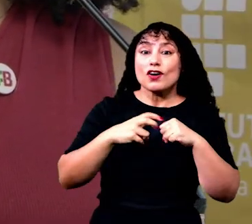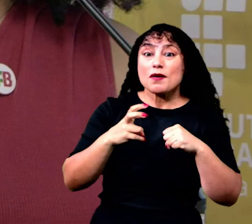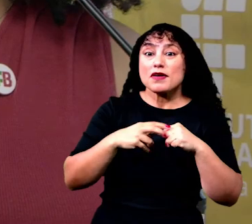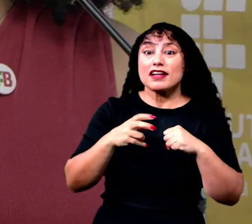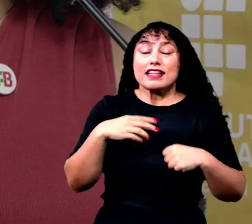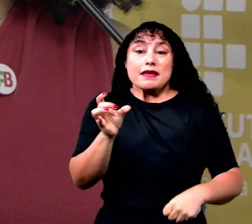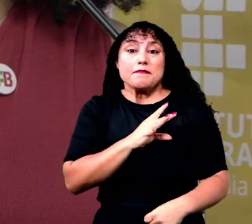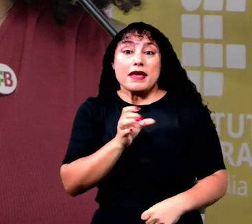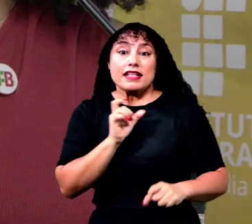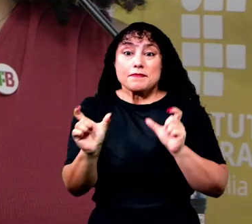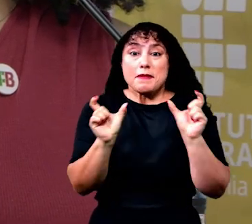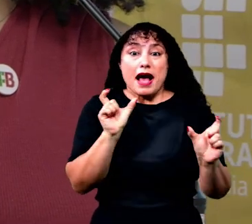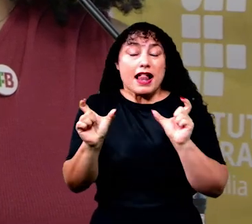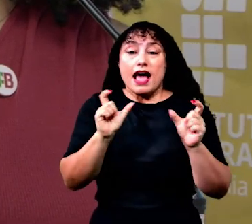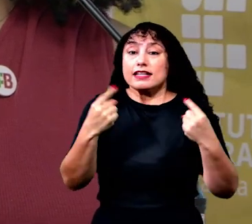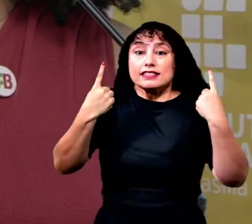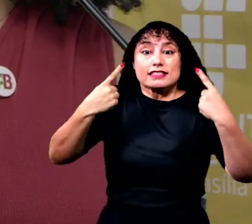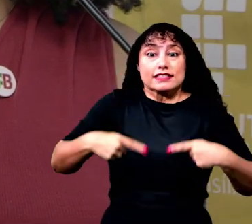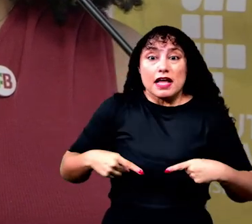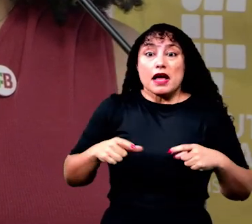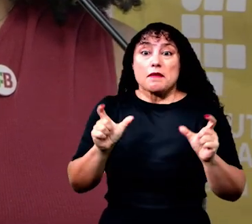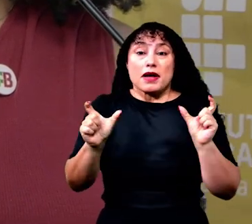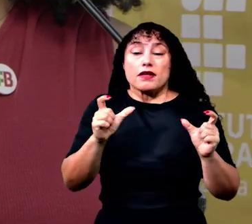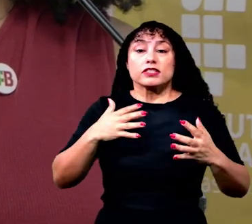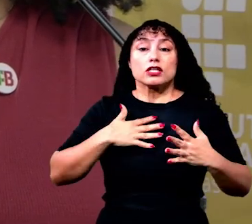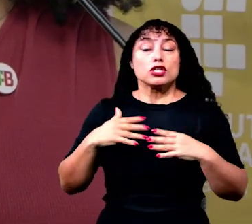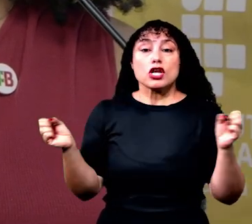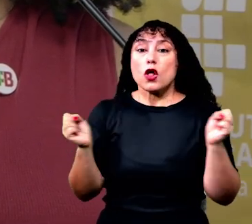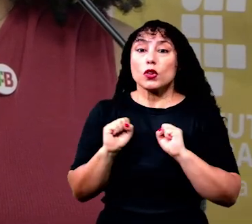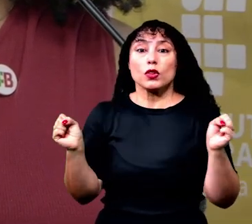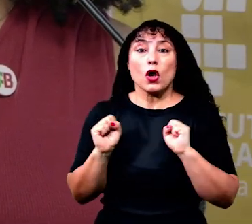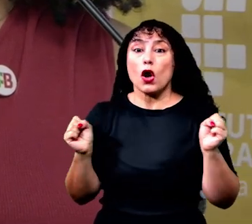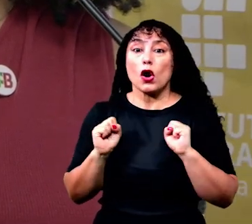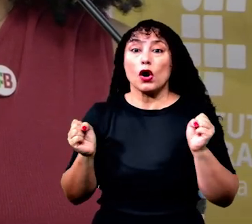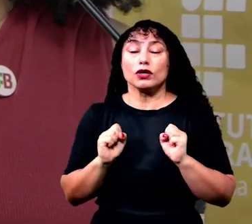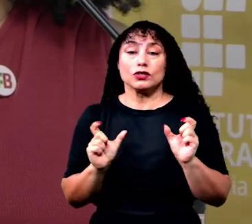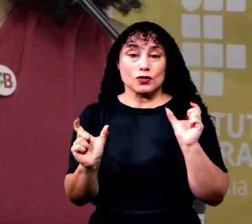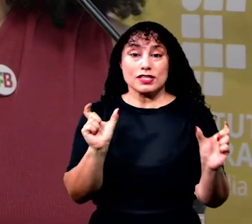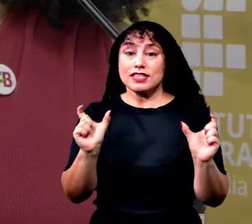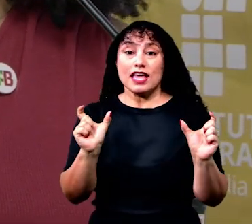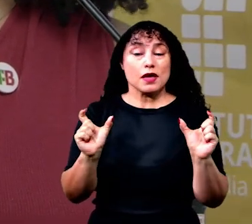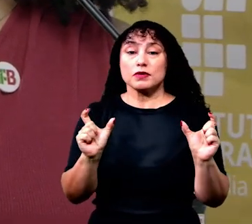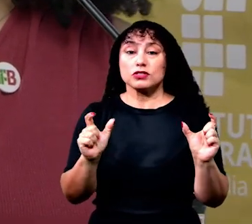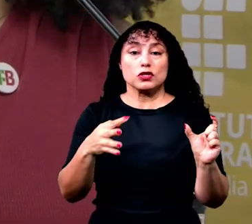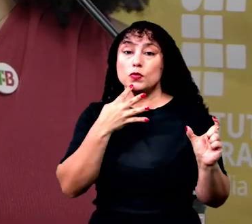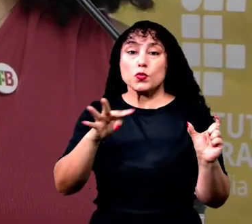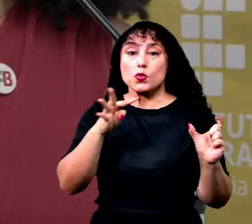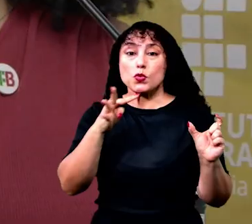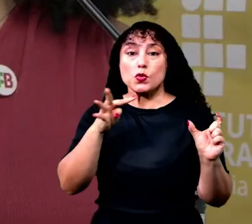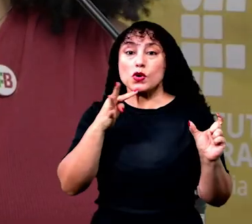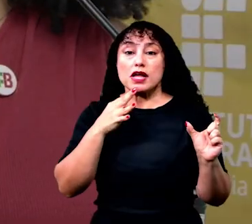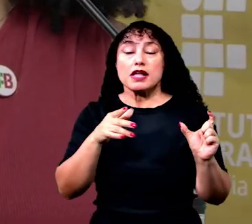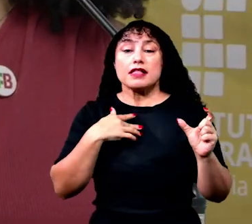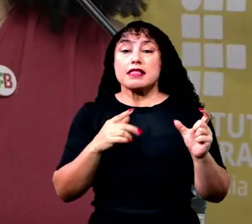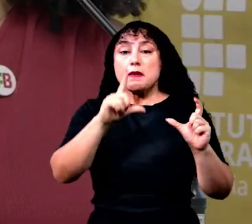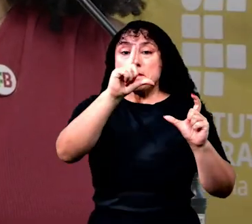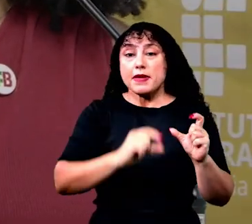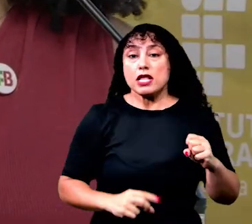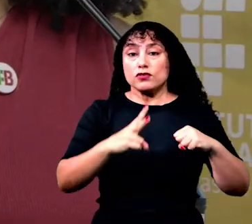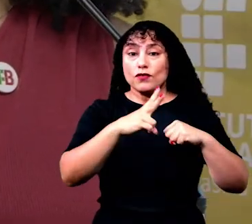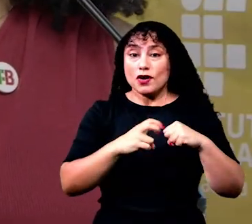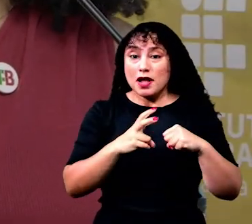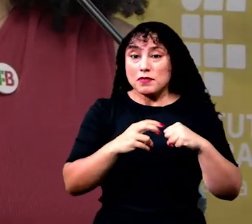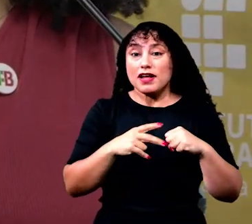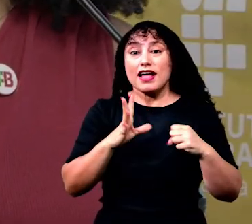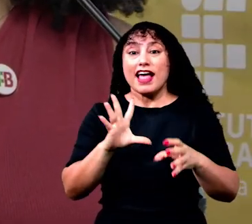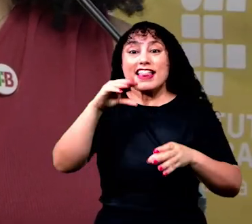mais medo, as palavras são mais desafiadoras, aquelas que a gente gosta muito, os temas que a gente não domina tanto, a gente acha que tem menos vocabulário, e